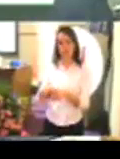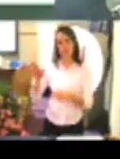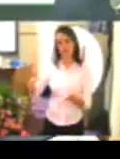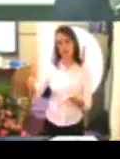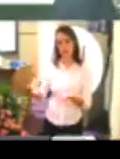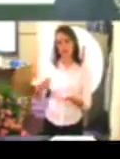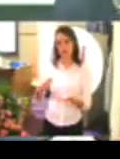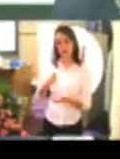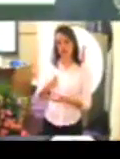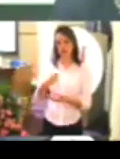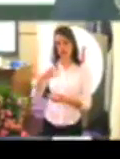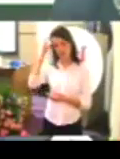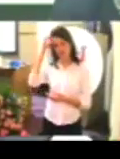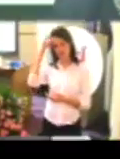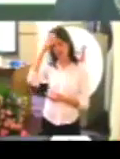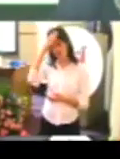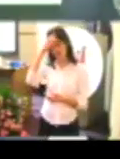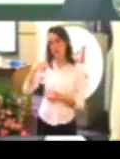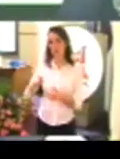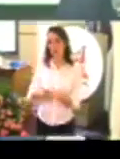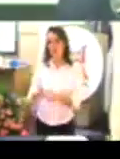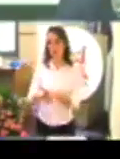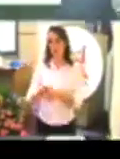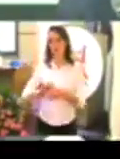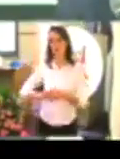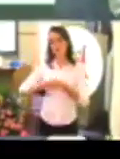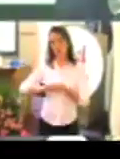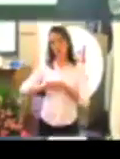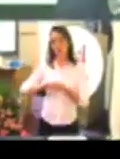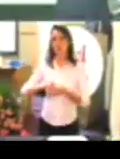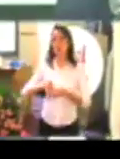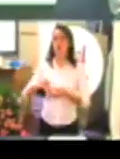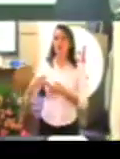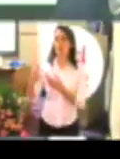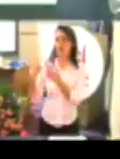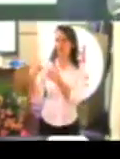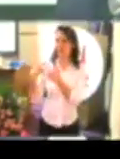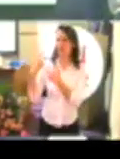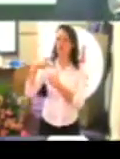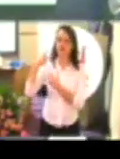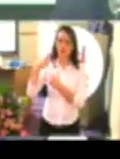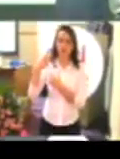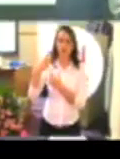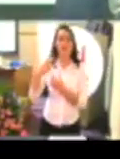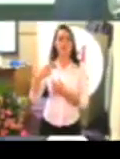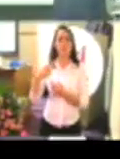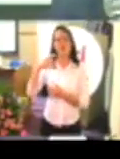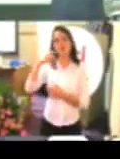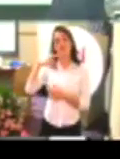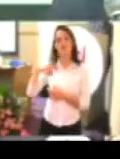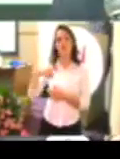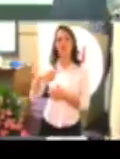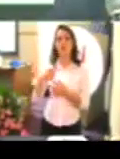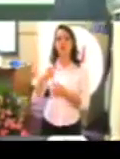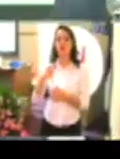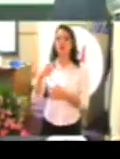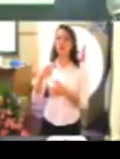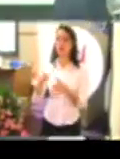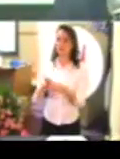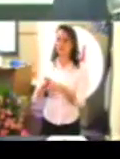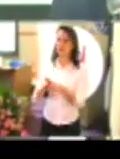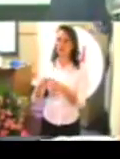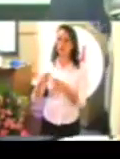Câmara Municipal de Criciúma. Quero saudar as autoridades aqui presentes, os